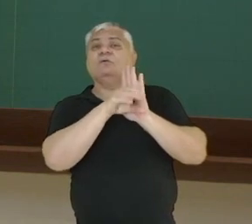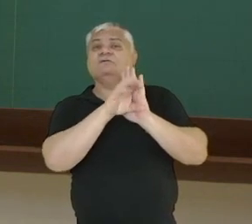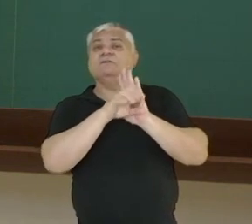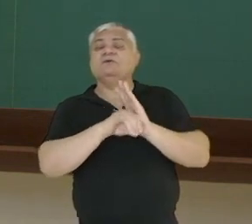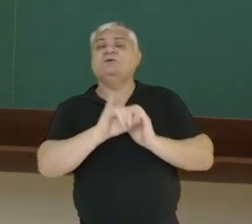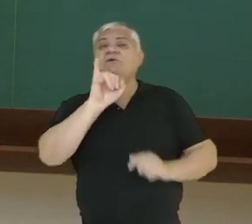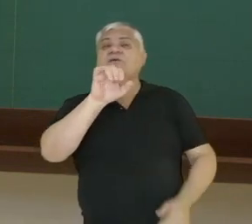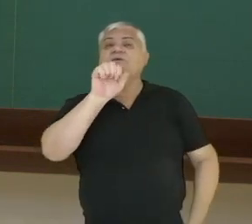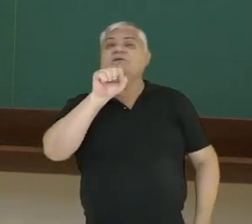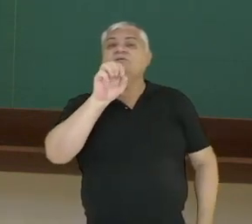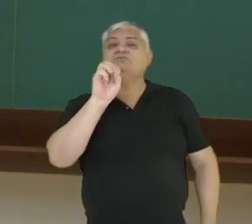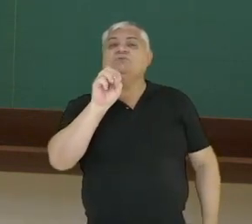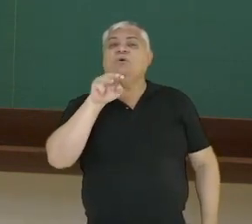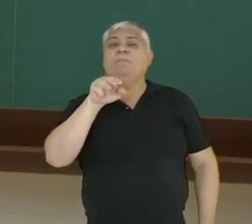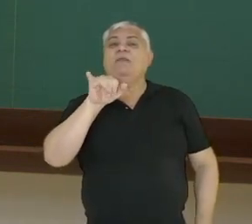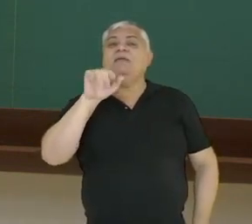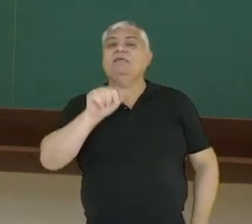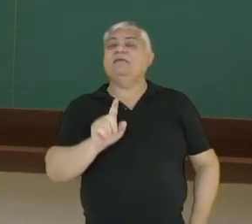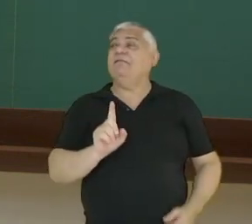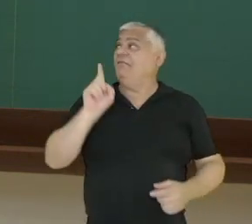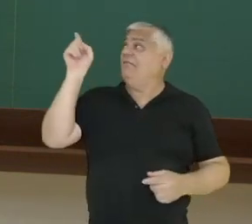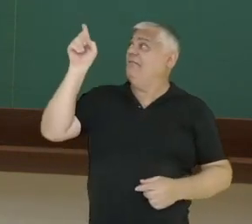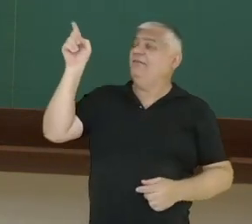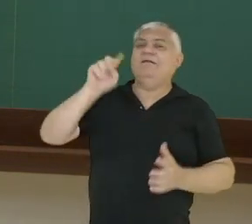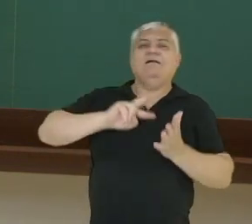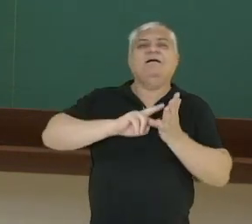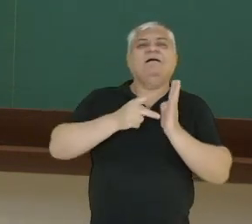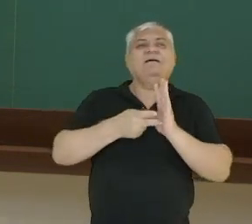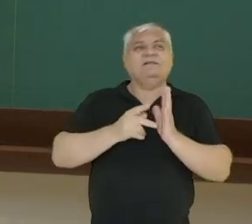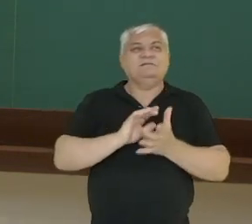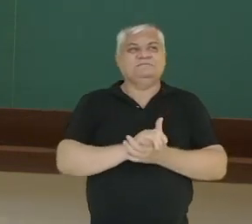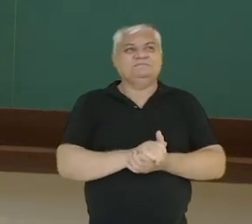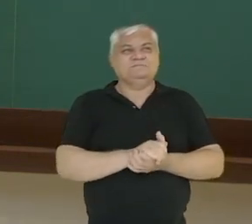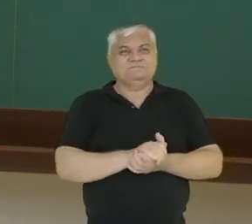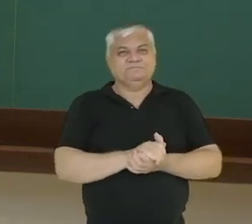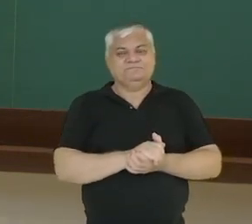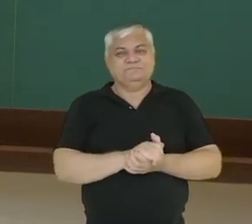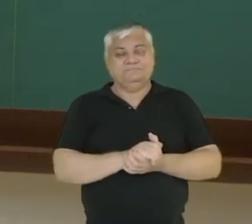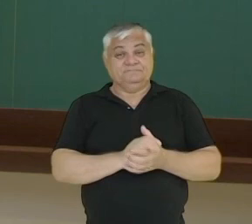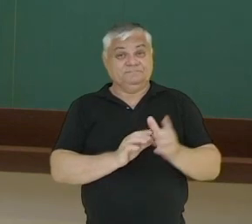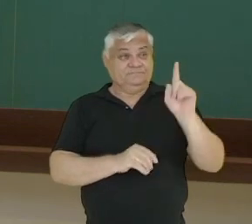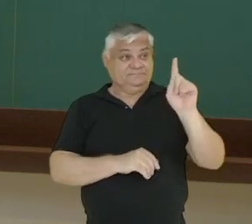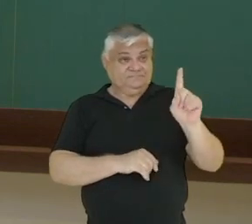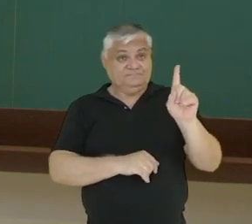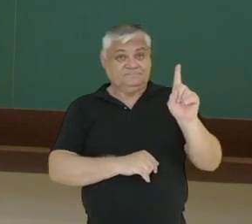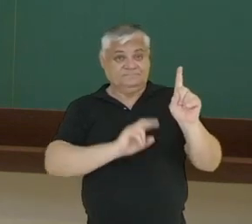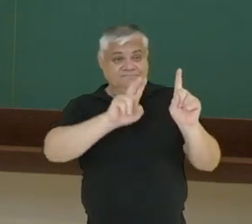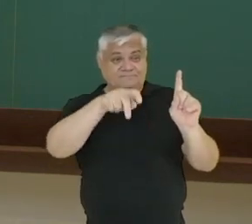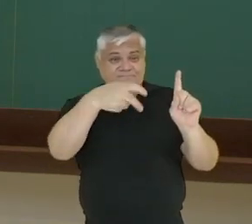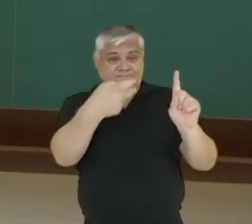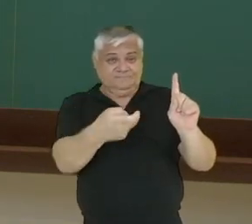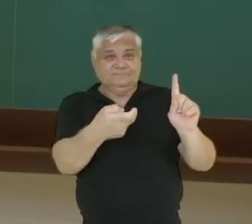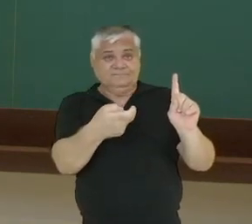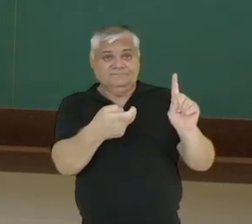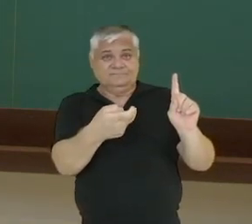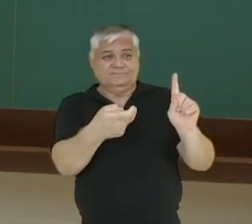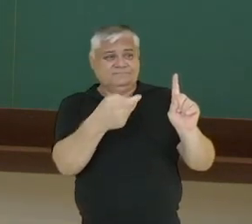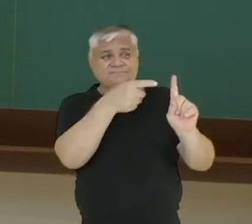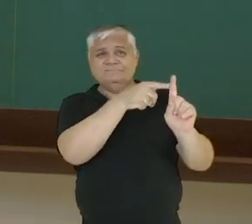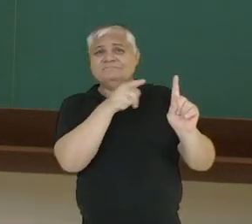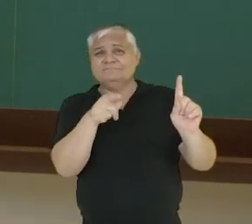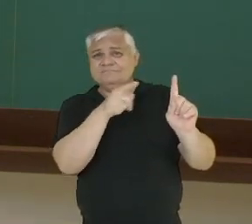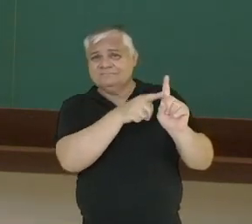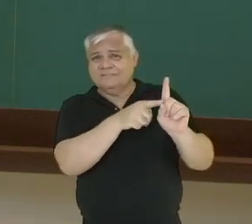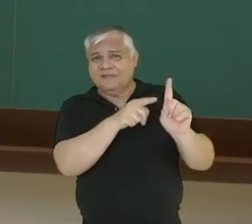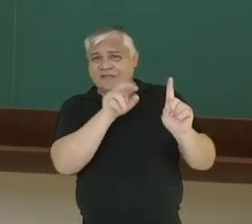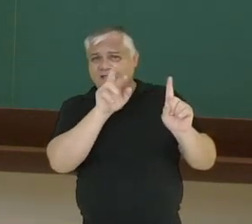isomeria com esta situação representada. Será que você aqui e você aqui são